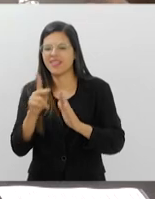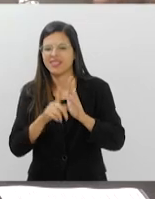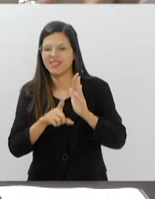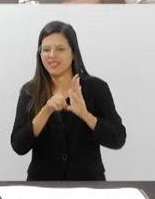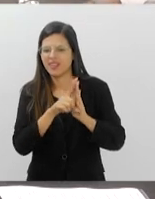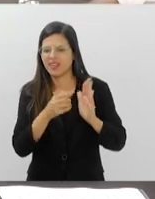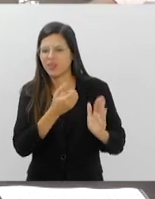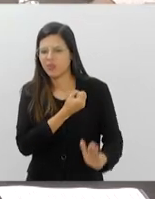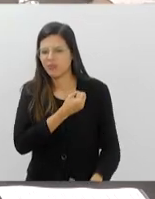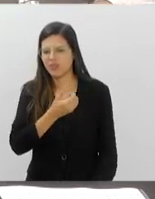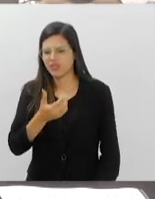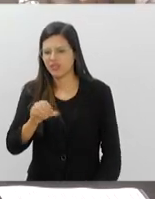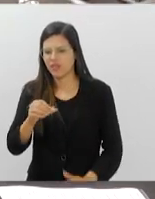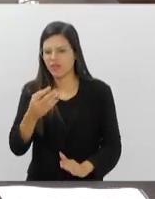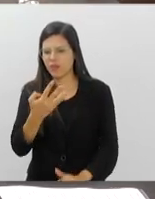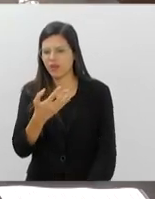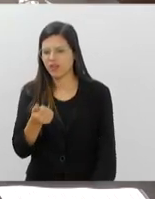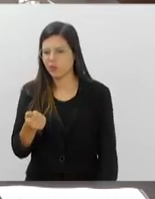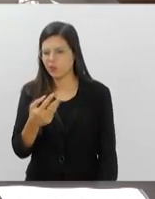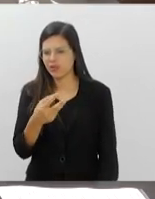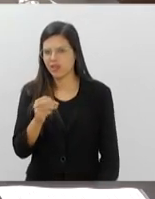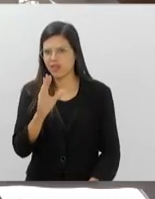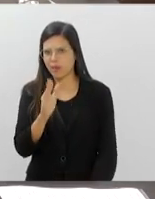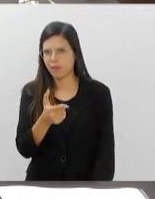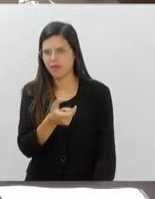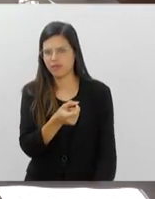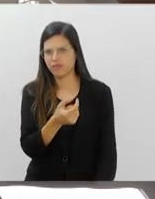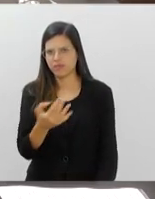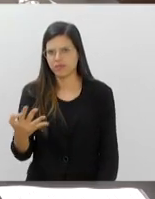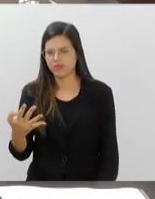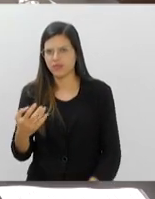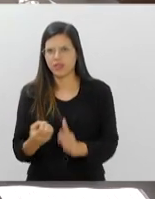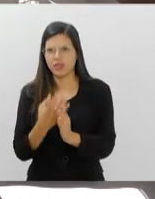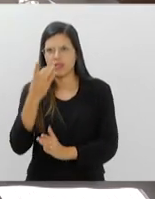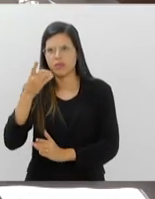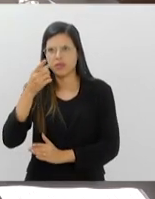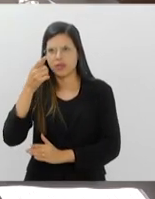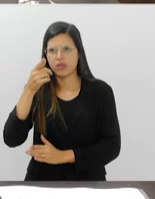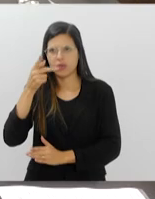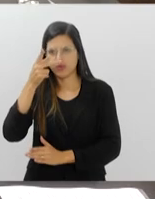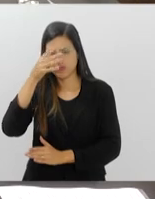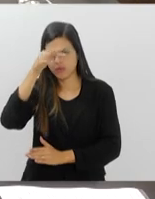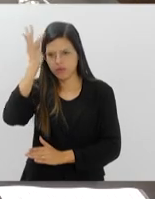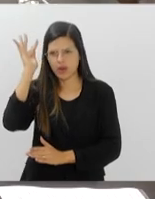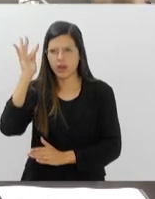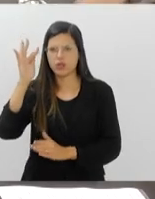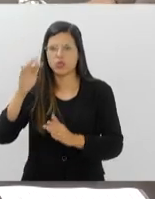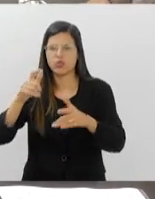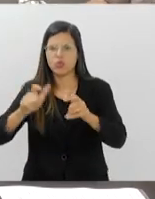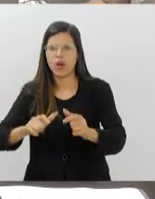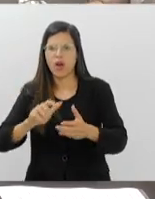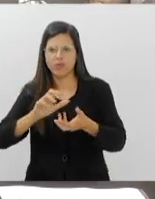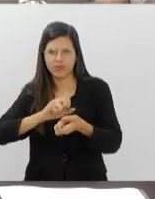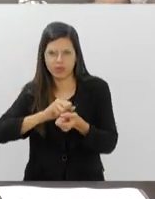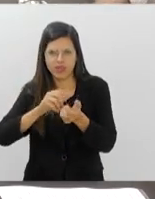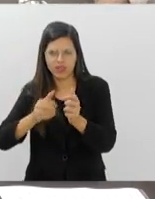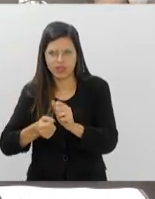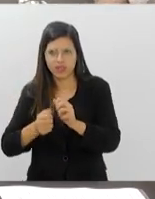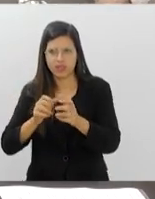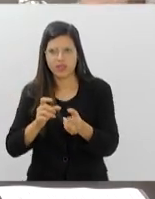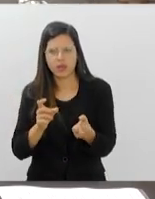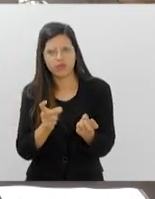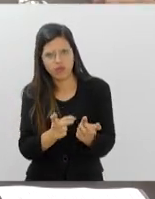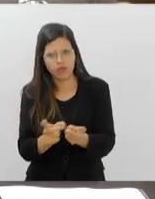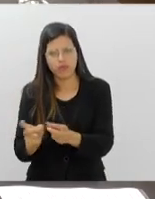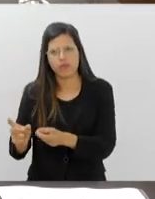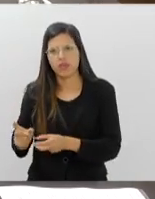19 da pauta 4130 de 24, de autoria do deputado Fred Pacheco, que institui o espaço do artesão local destinado ao comércio de produtos